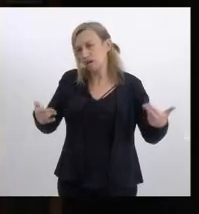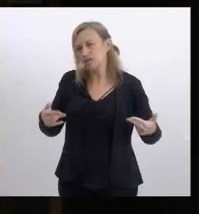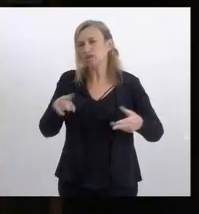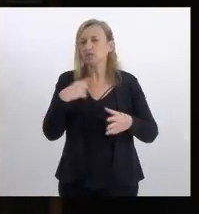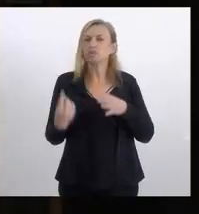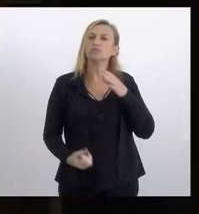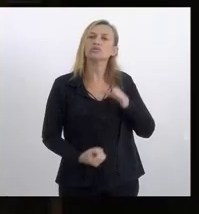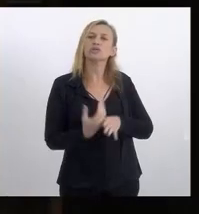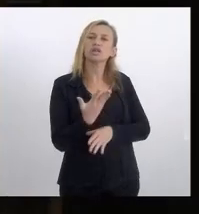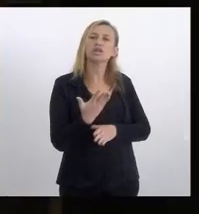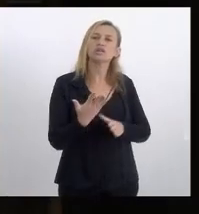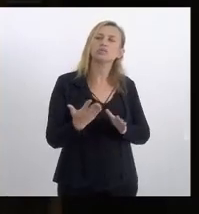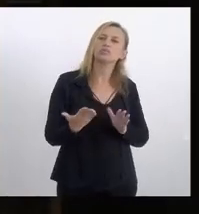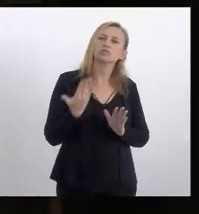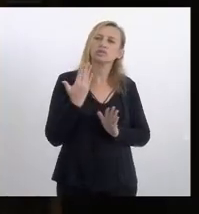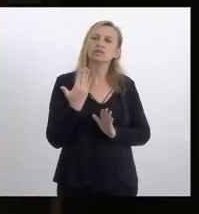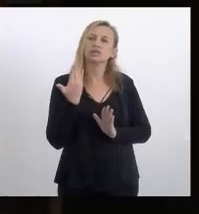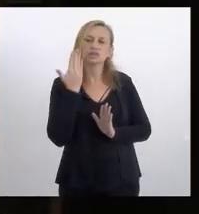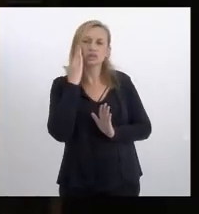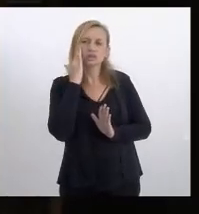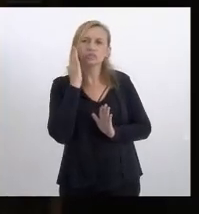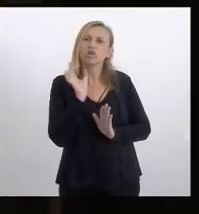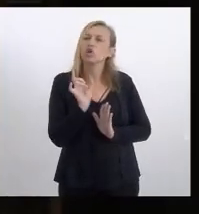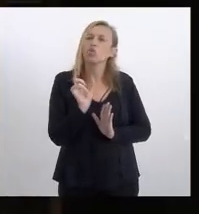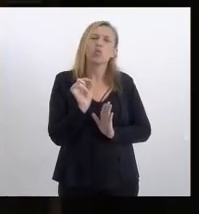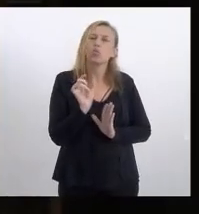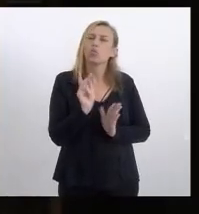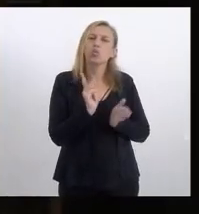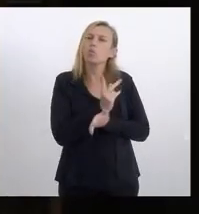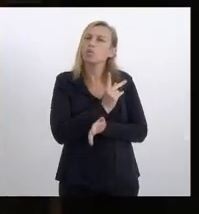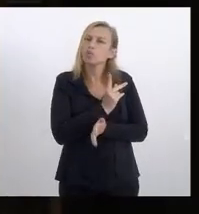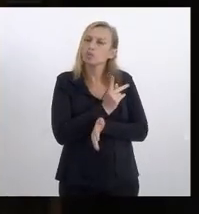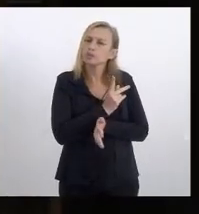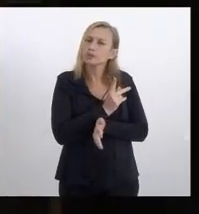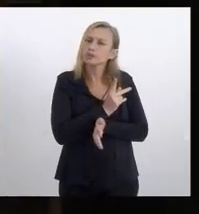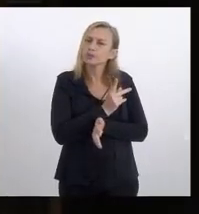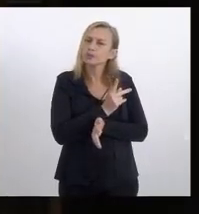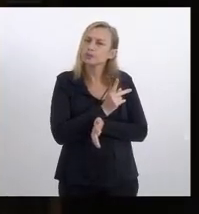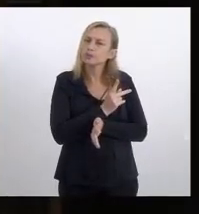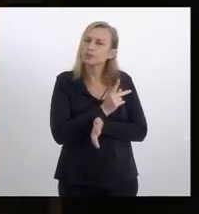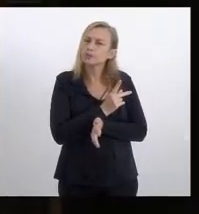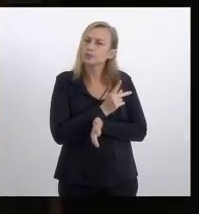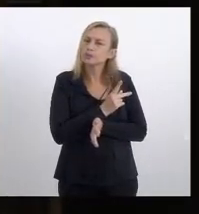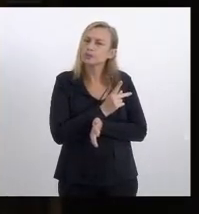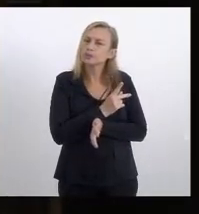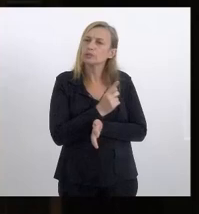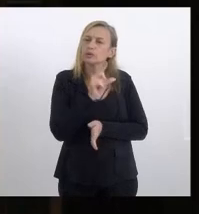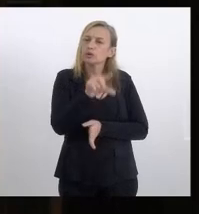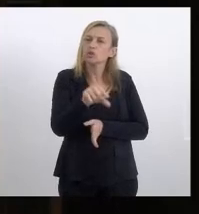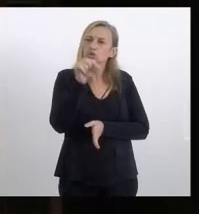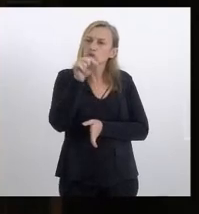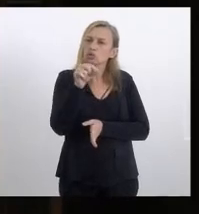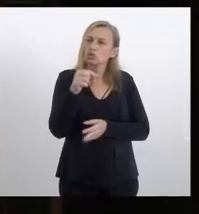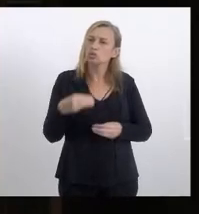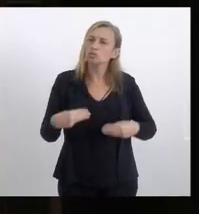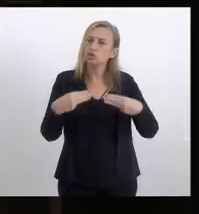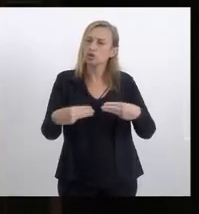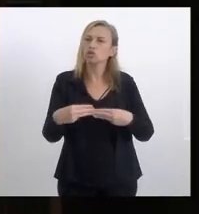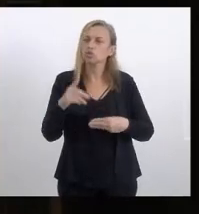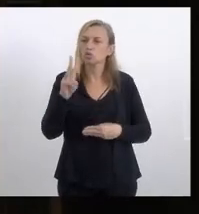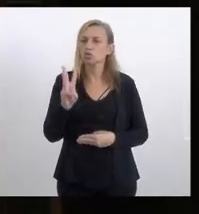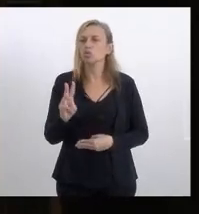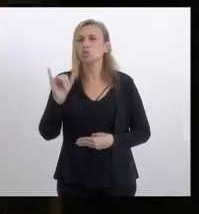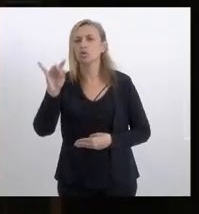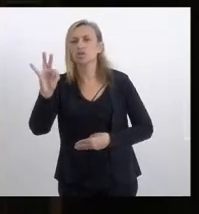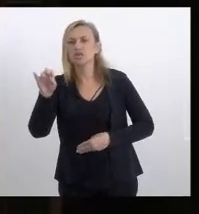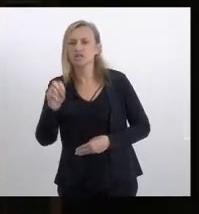fomos construindo esse entendimento e aí o que que aconteceu por uma decisão do Ministro Luiz fux o